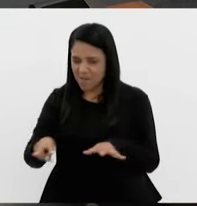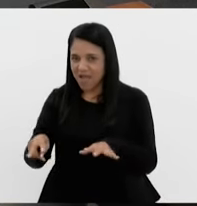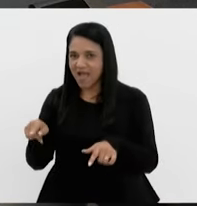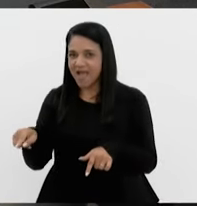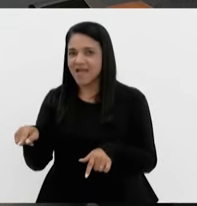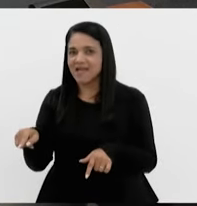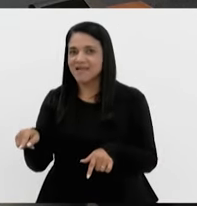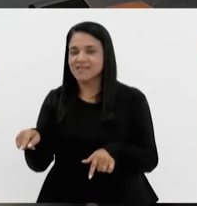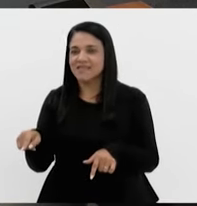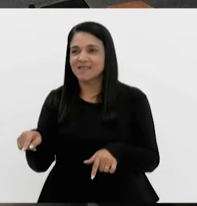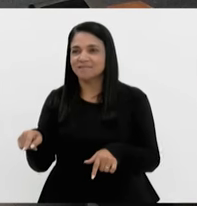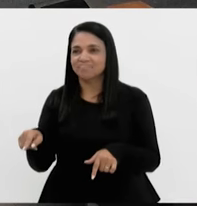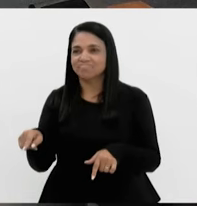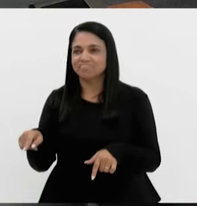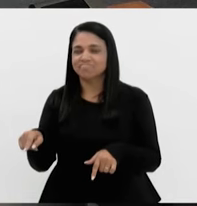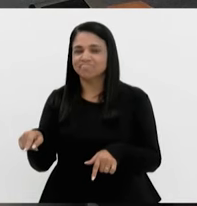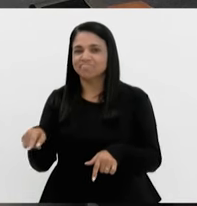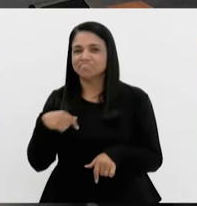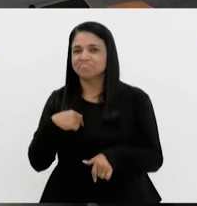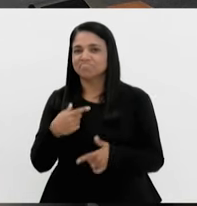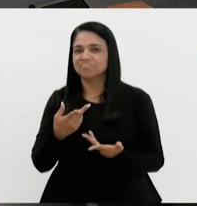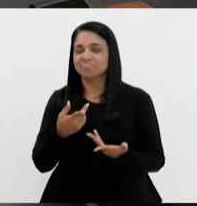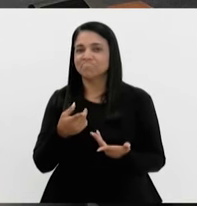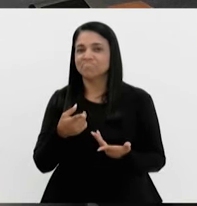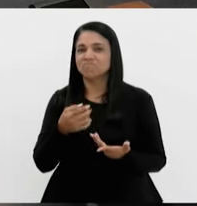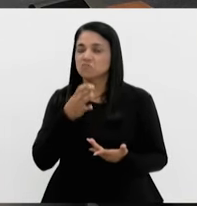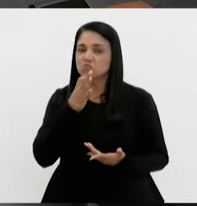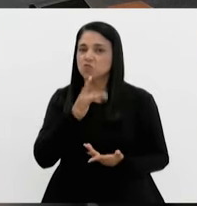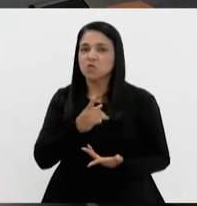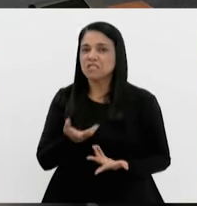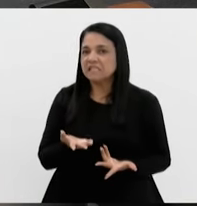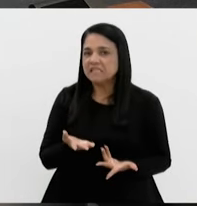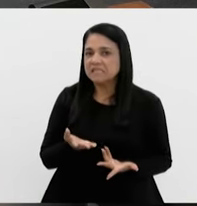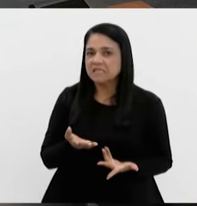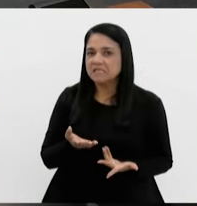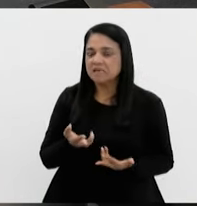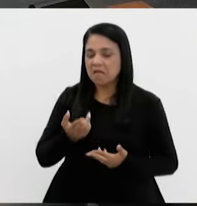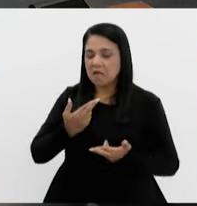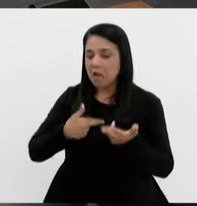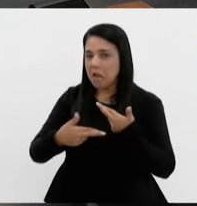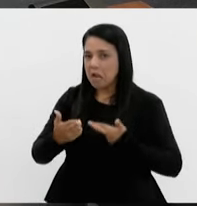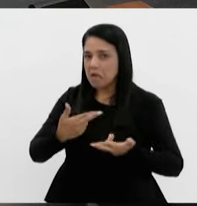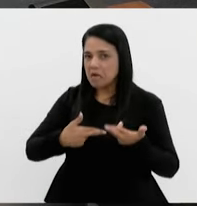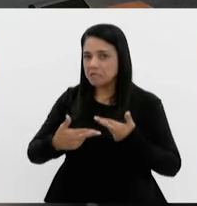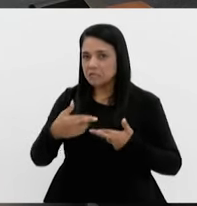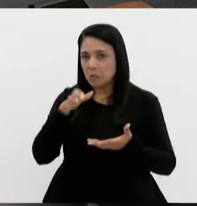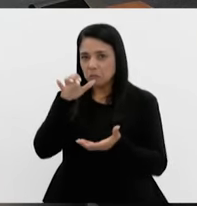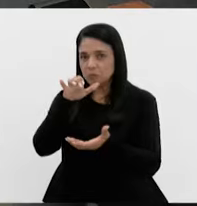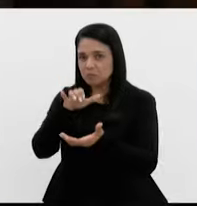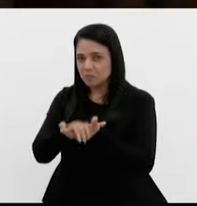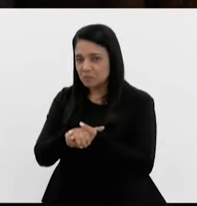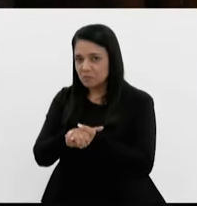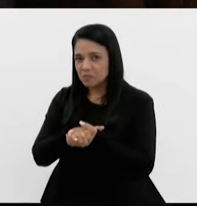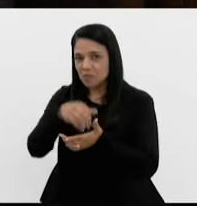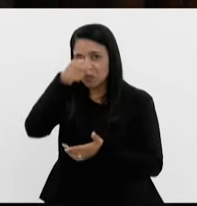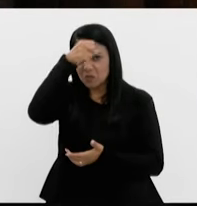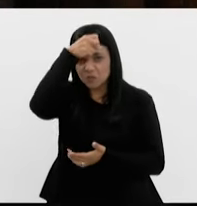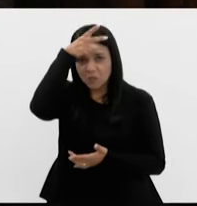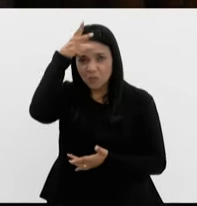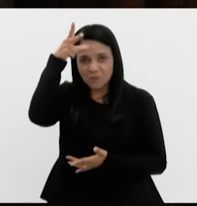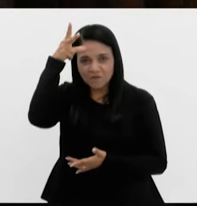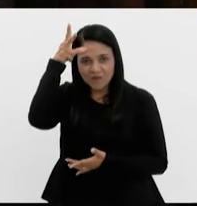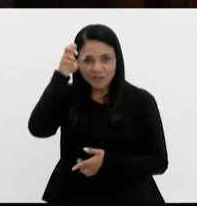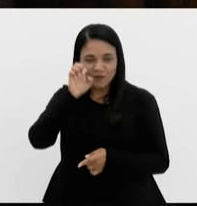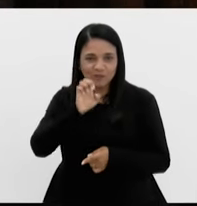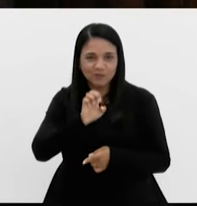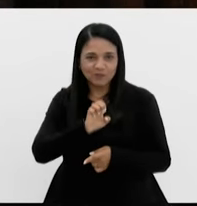disse desconhecer sobre a relação matrimonial do prefeito da cidade do Rio